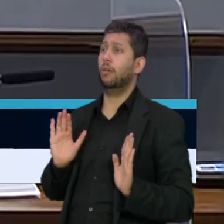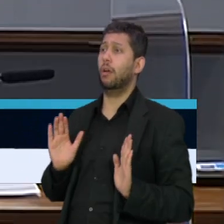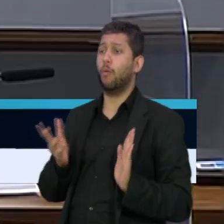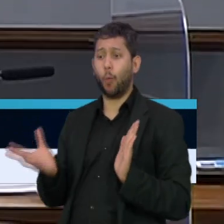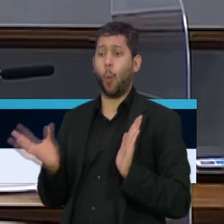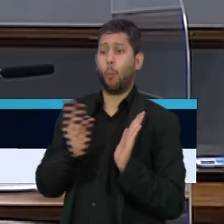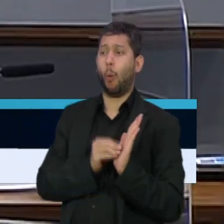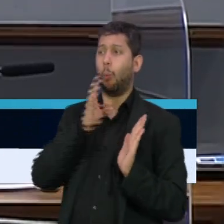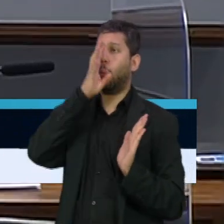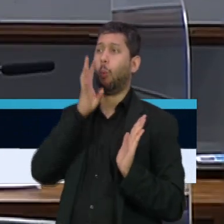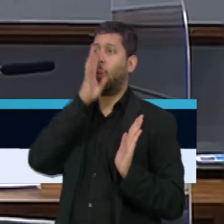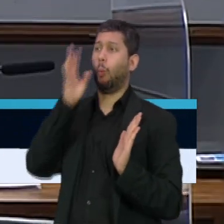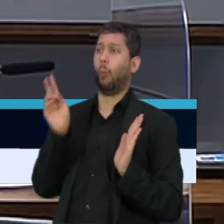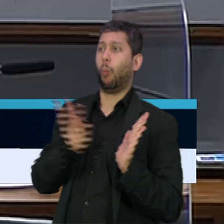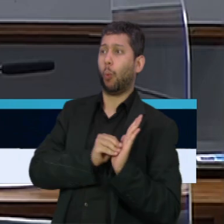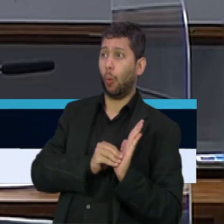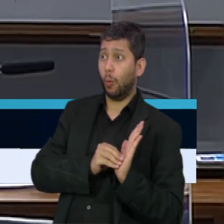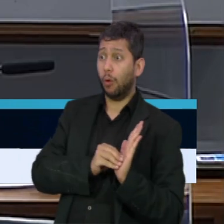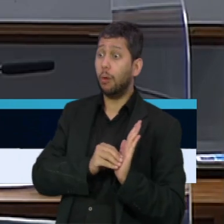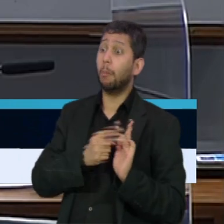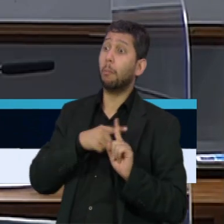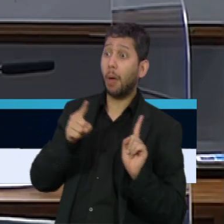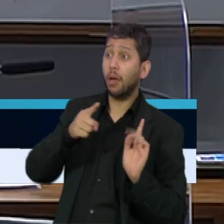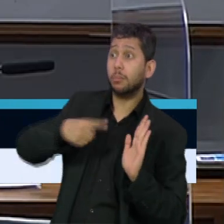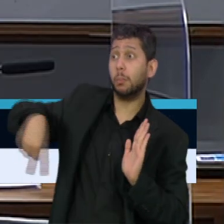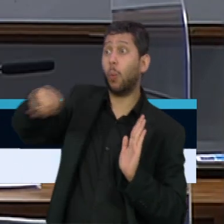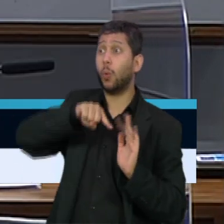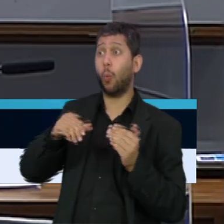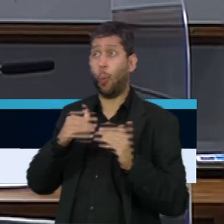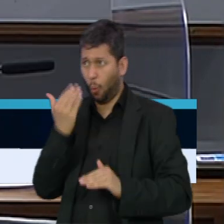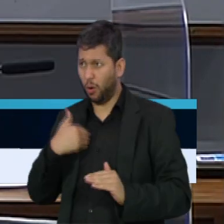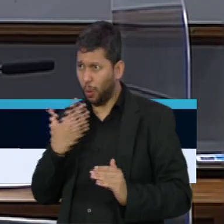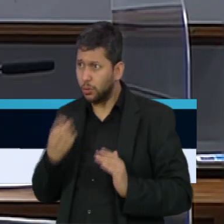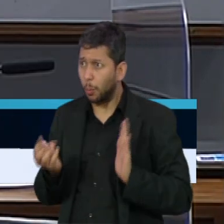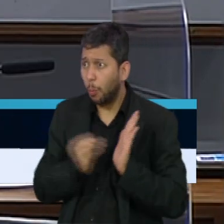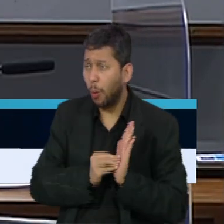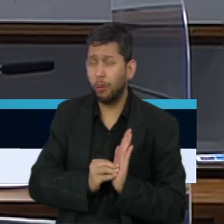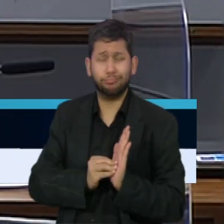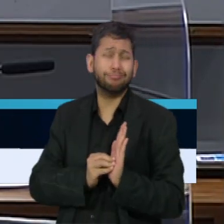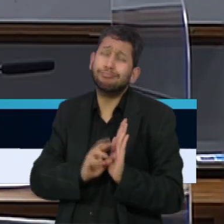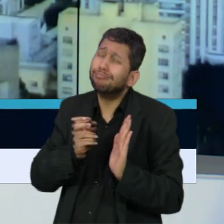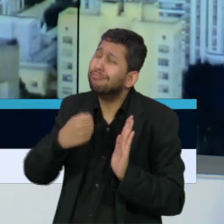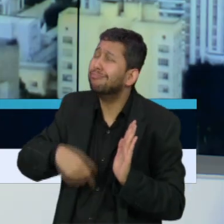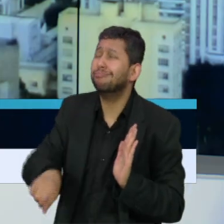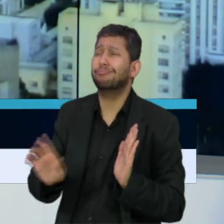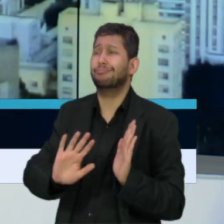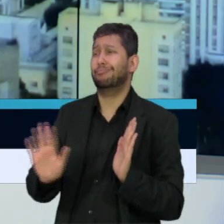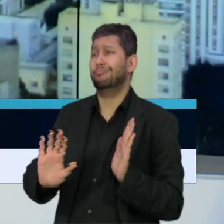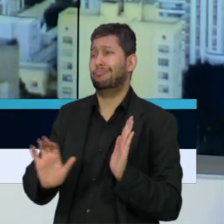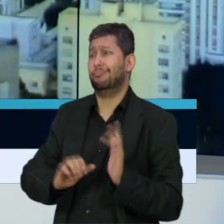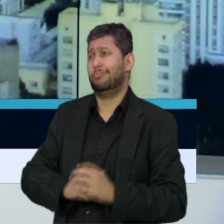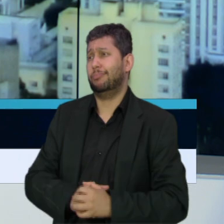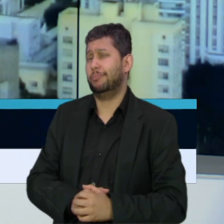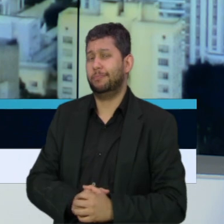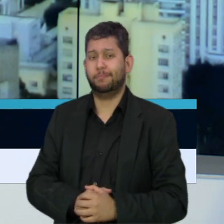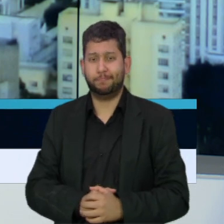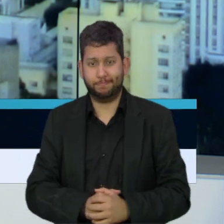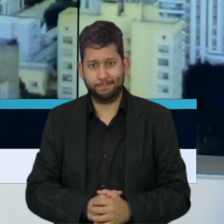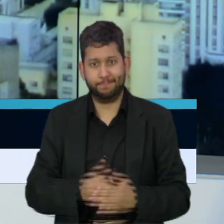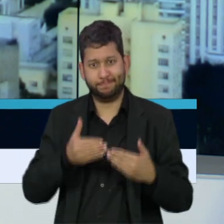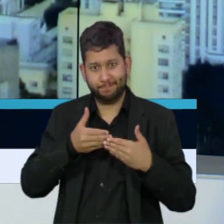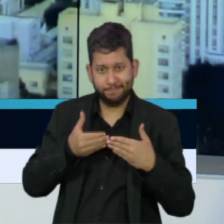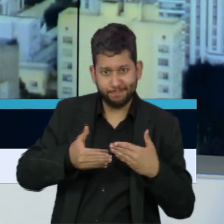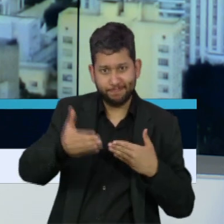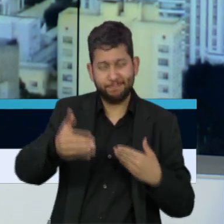colocar nada nesse relatório que não signifique o pensamento da maioria da CPI. Daqui a pouco nós voltamos